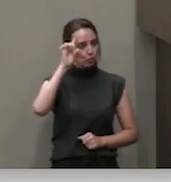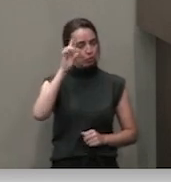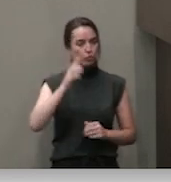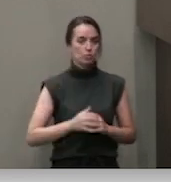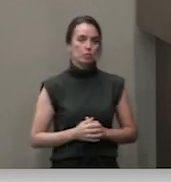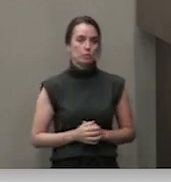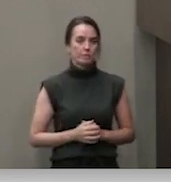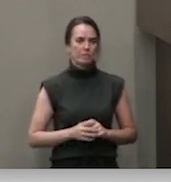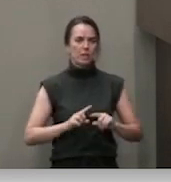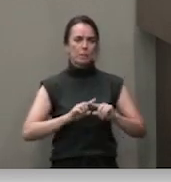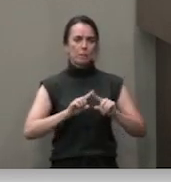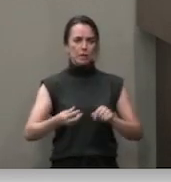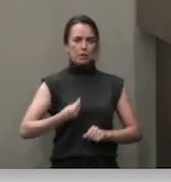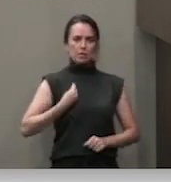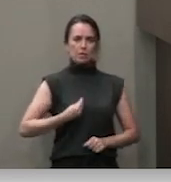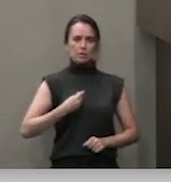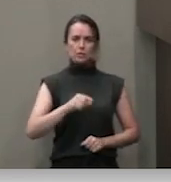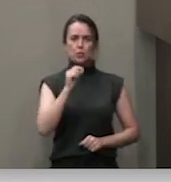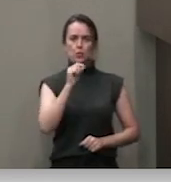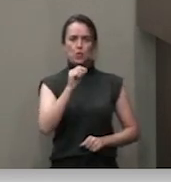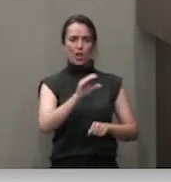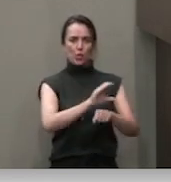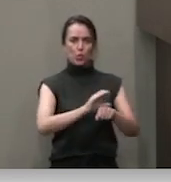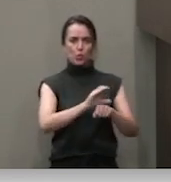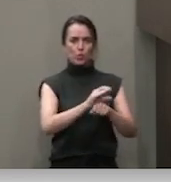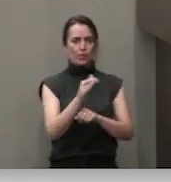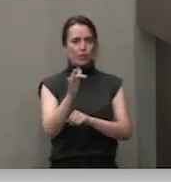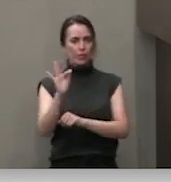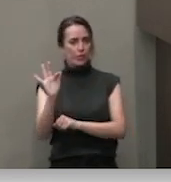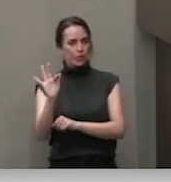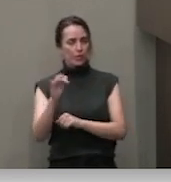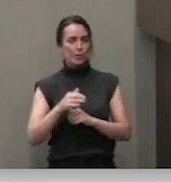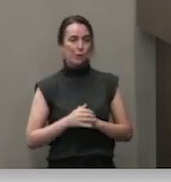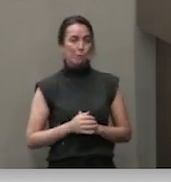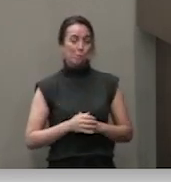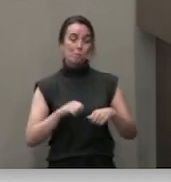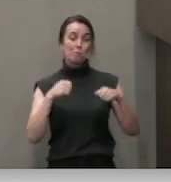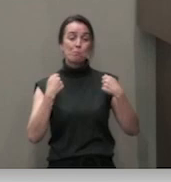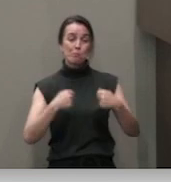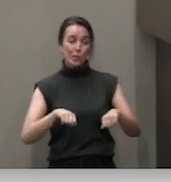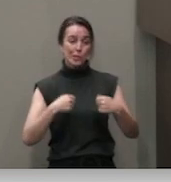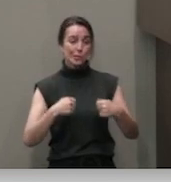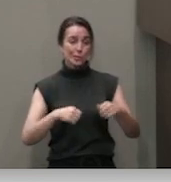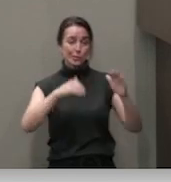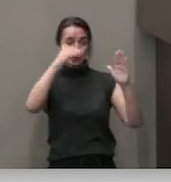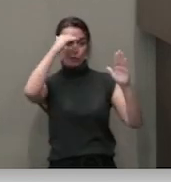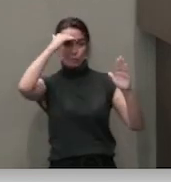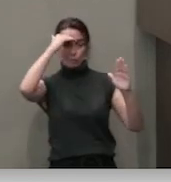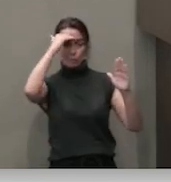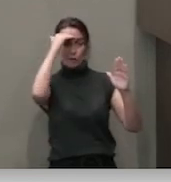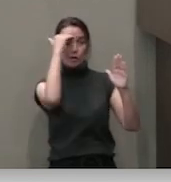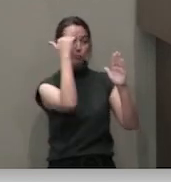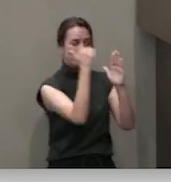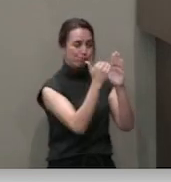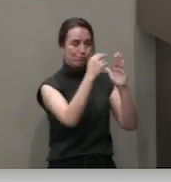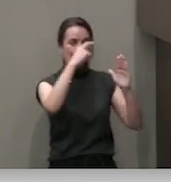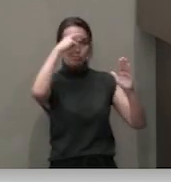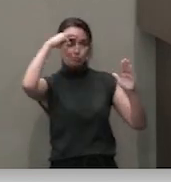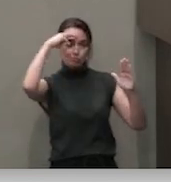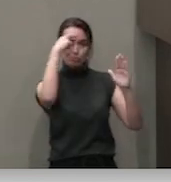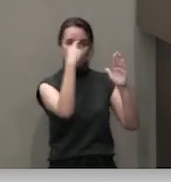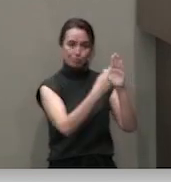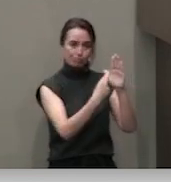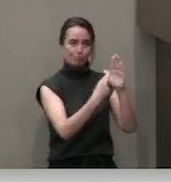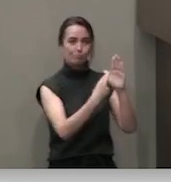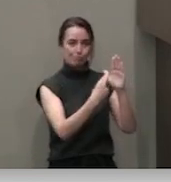mas existe uma coisa que é a nossa Constituição Federal que é o mínimo que deveria de ser eh respeitado